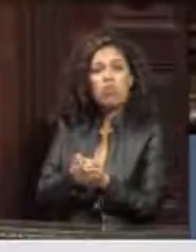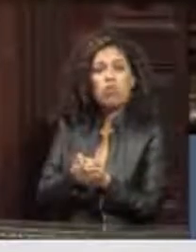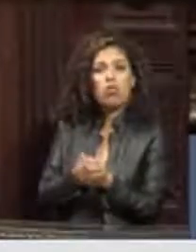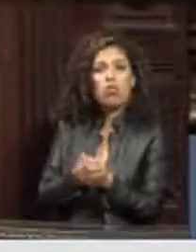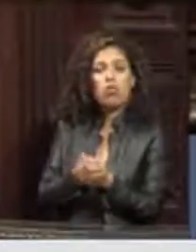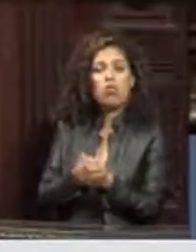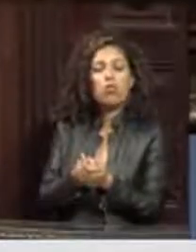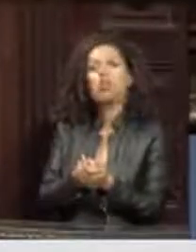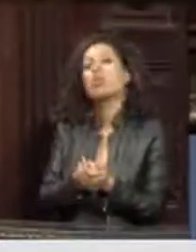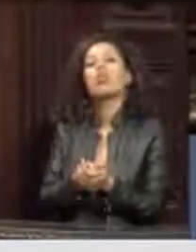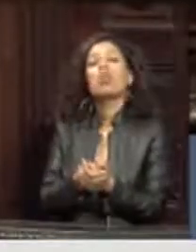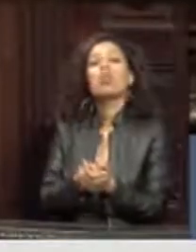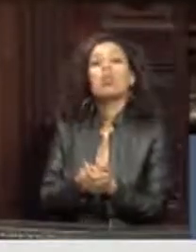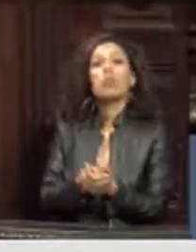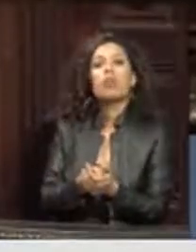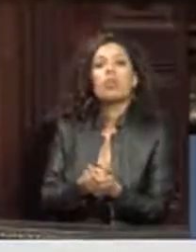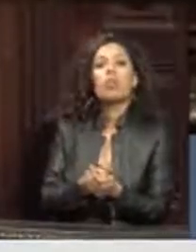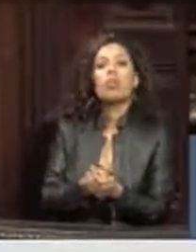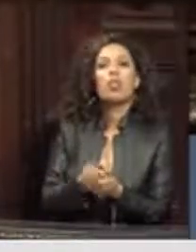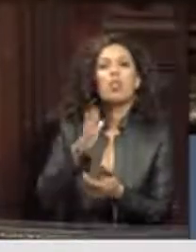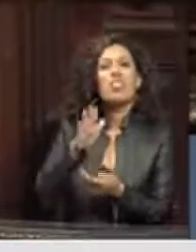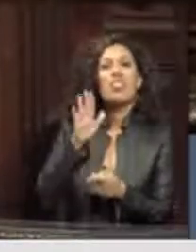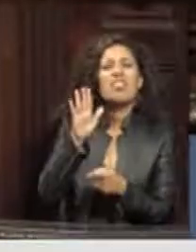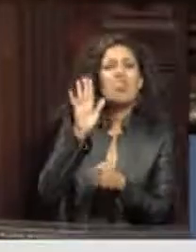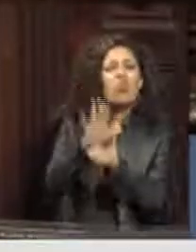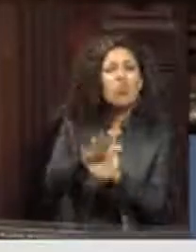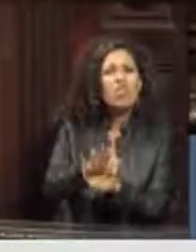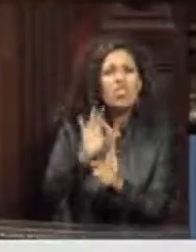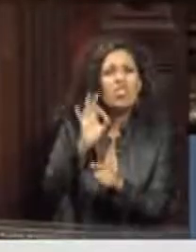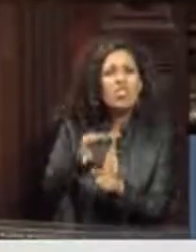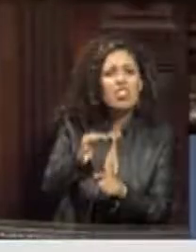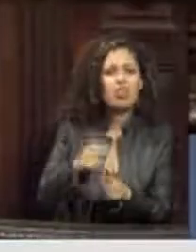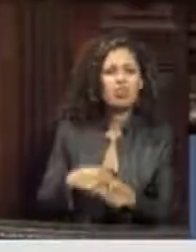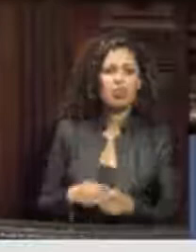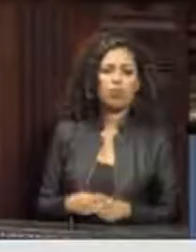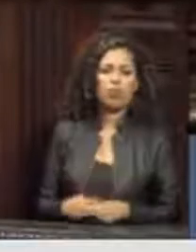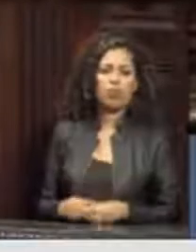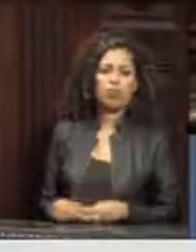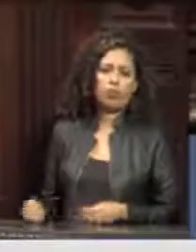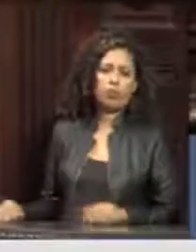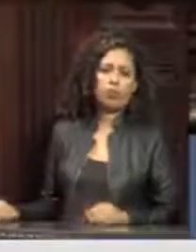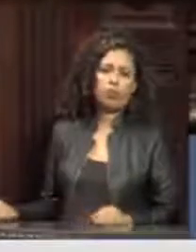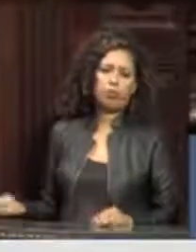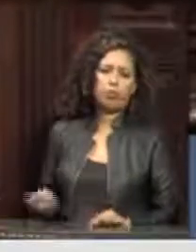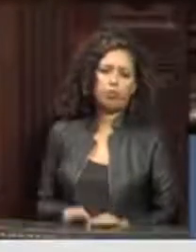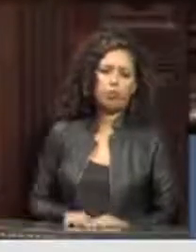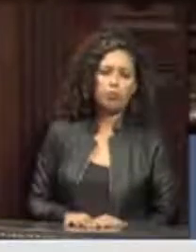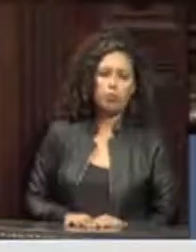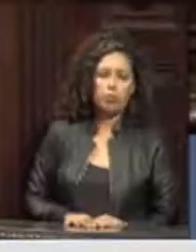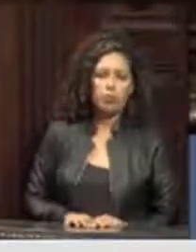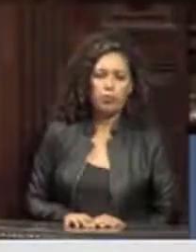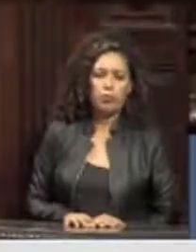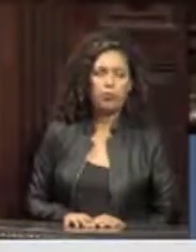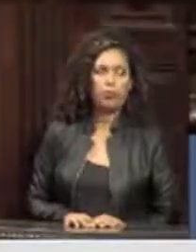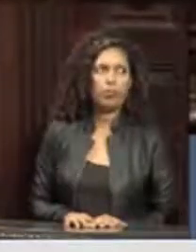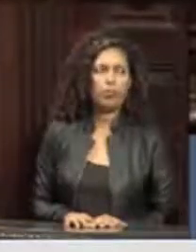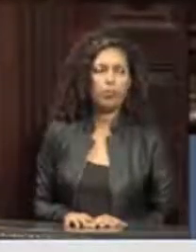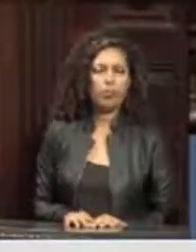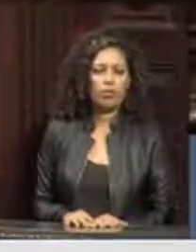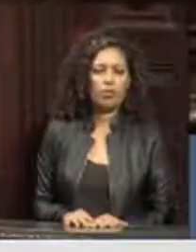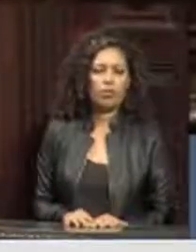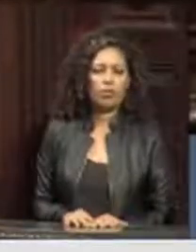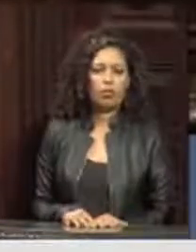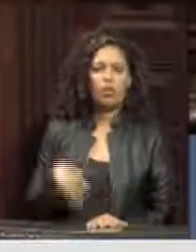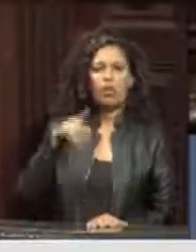para voltar em 3 praças de pedágio. Deputado Conte Bittencourt. Deputado Anderson, um tema que toca todos nós.